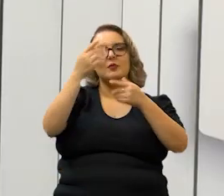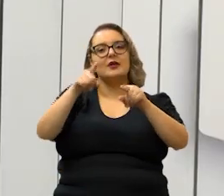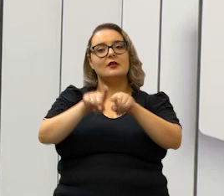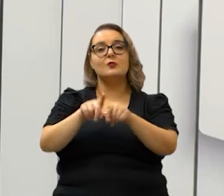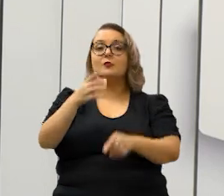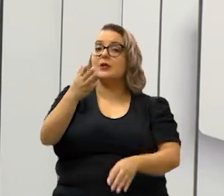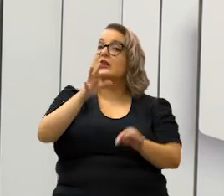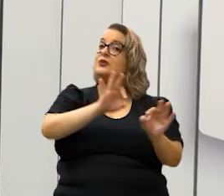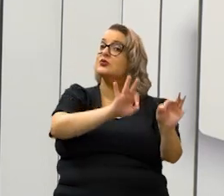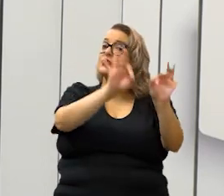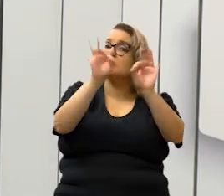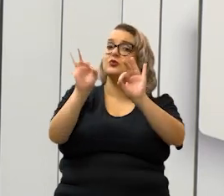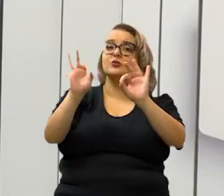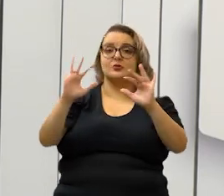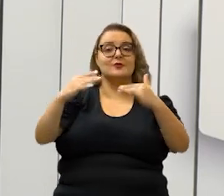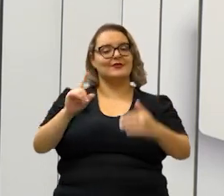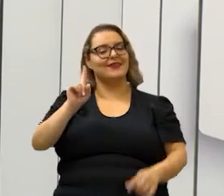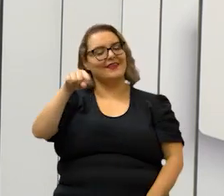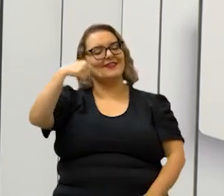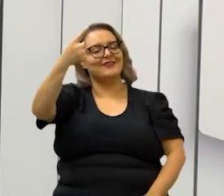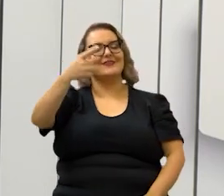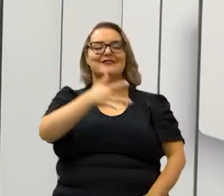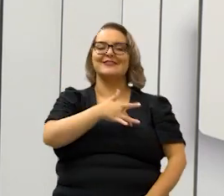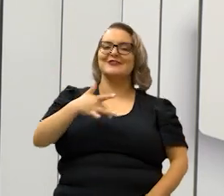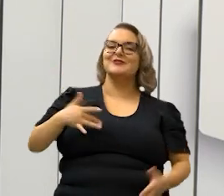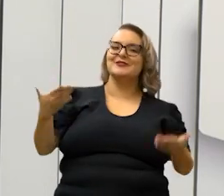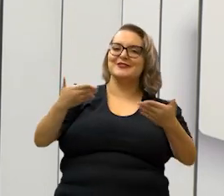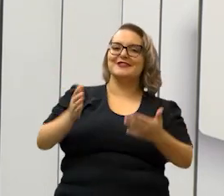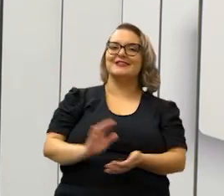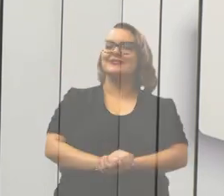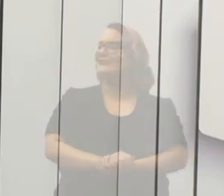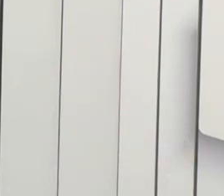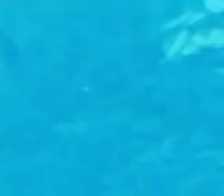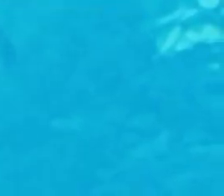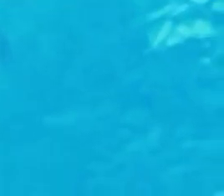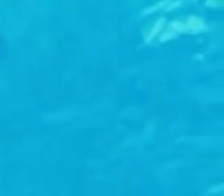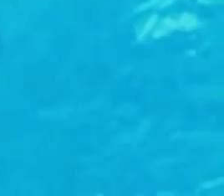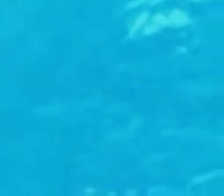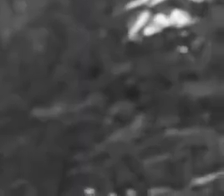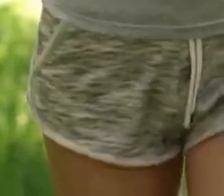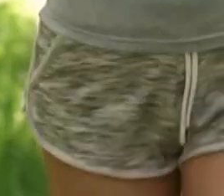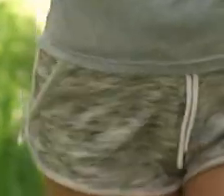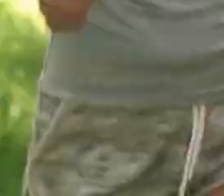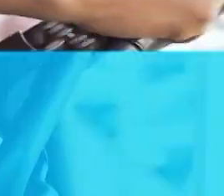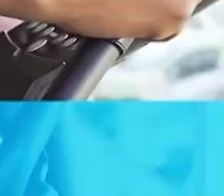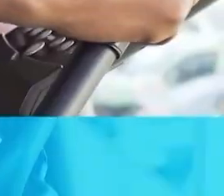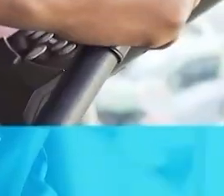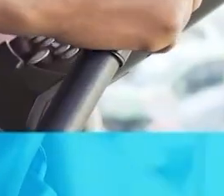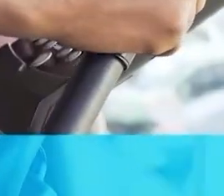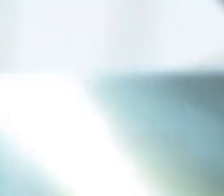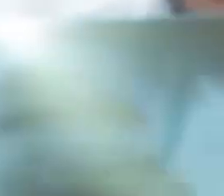Obrigada também pela sua companhia e até o próximo Saúde Agora.